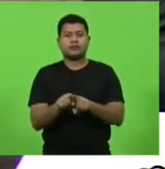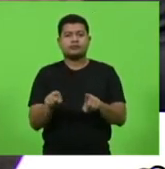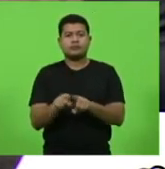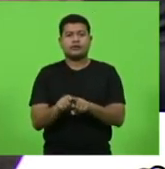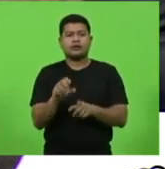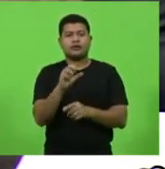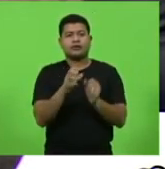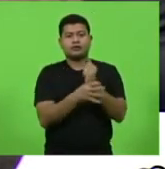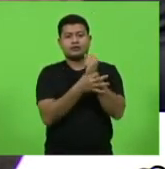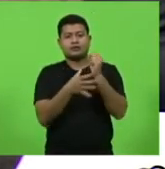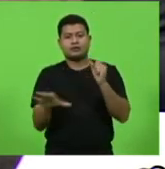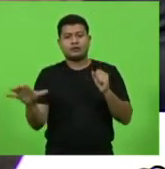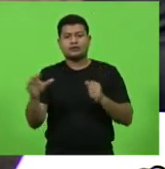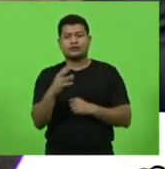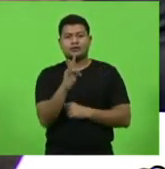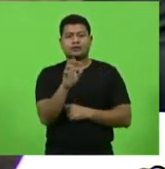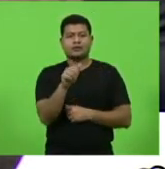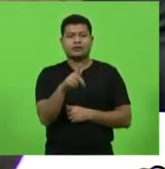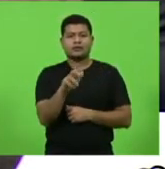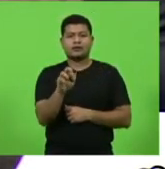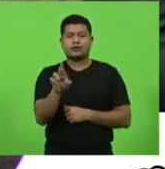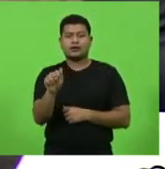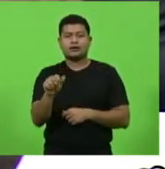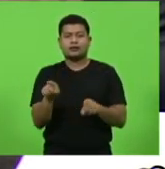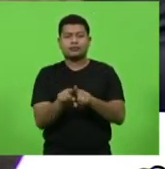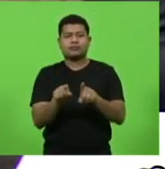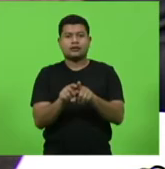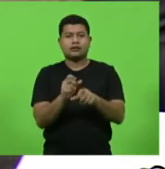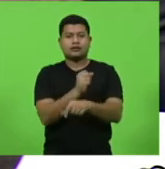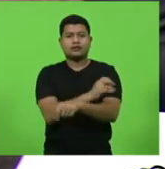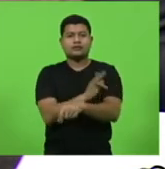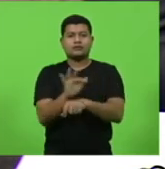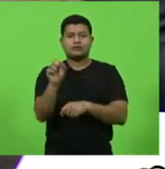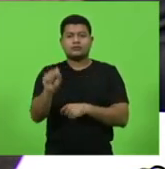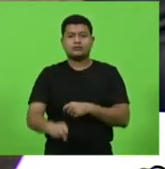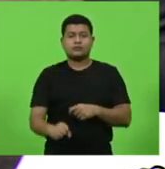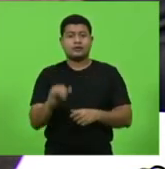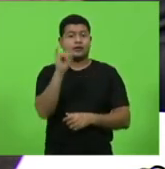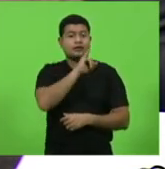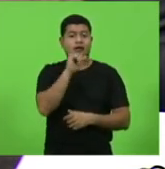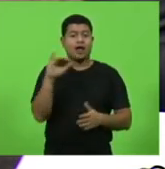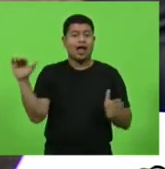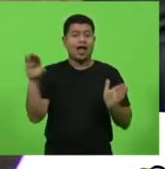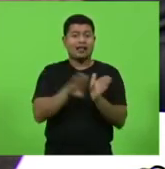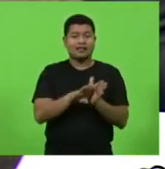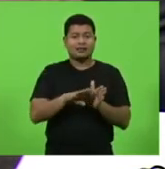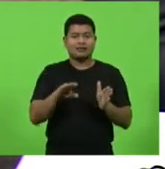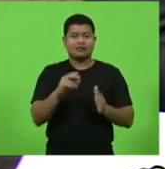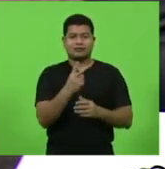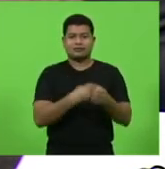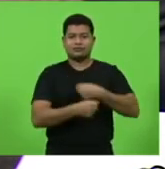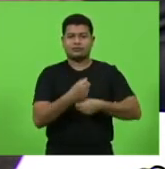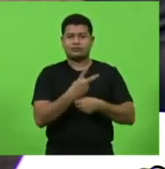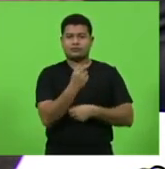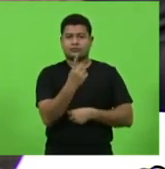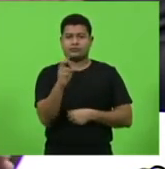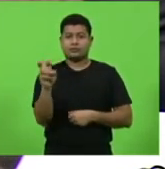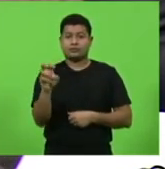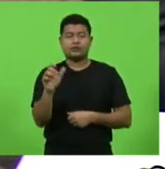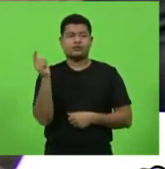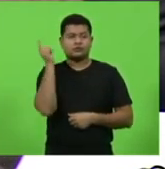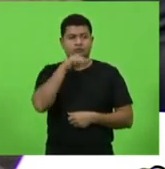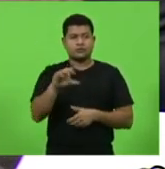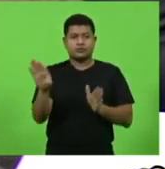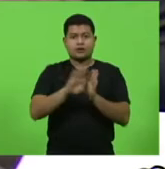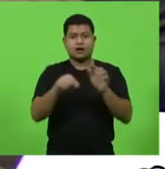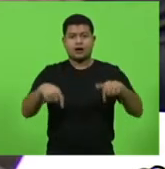São Lourenço do Oeste, São Francisco do Sul, Itajaí, até chegar em 2015 aqui na capital, quando tomou posse da